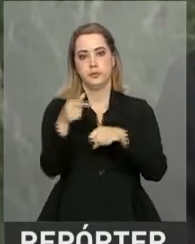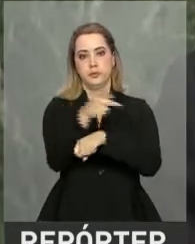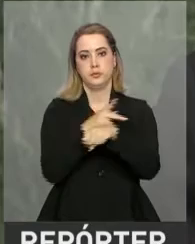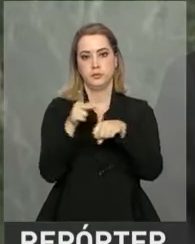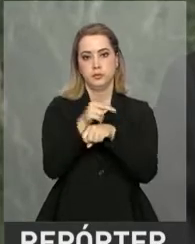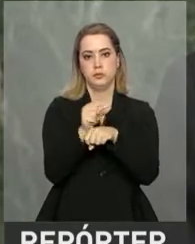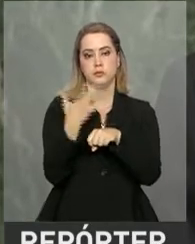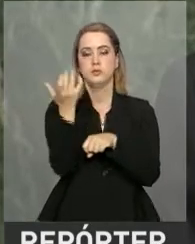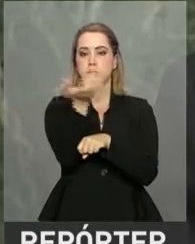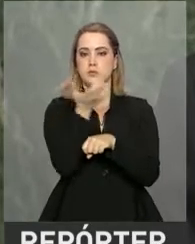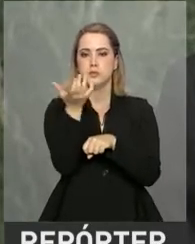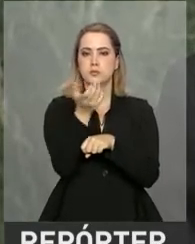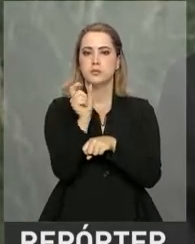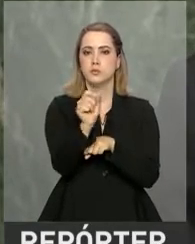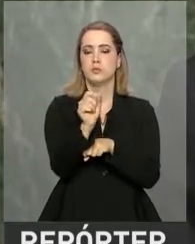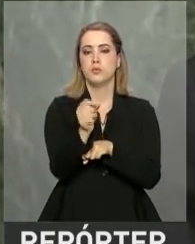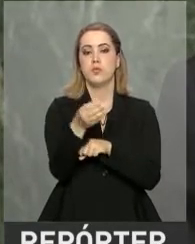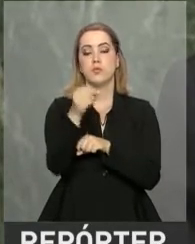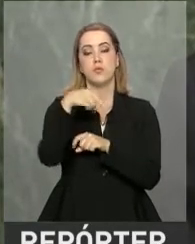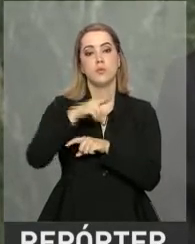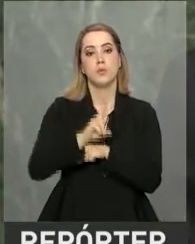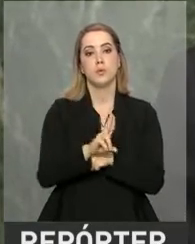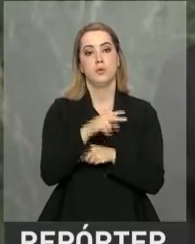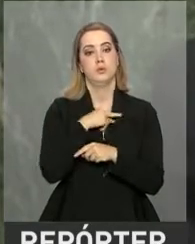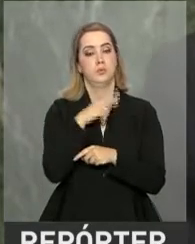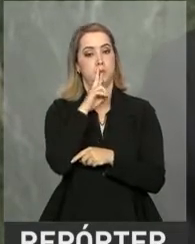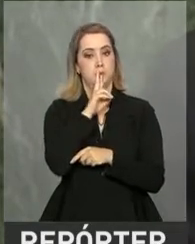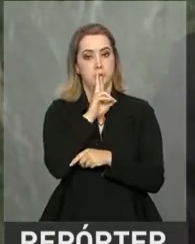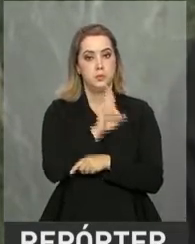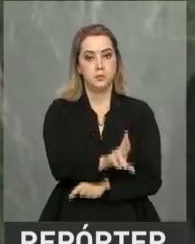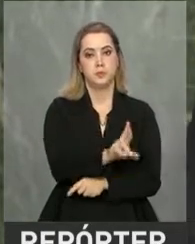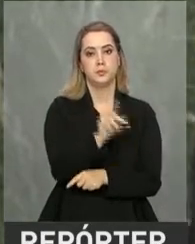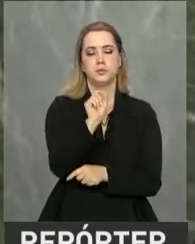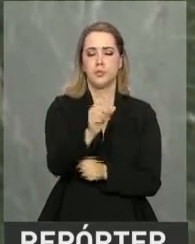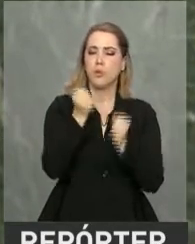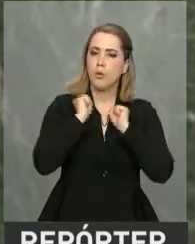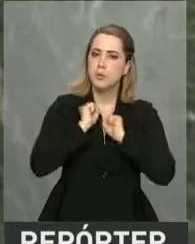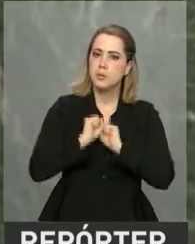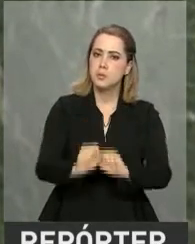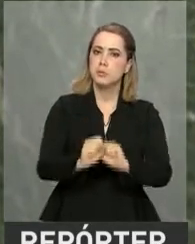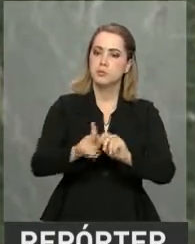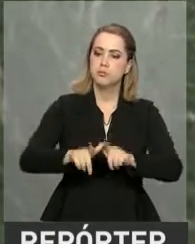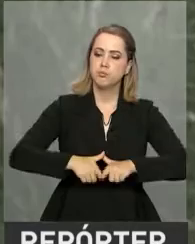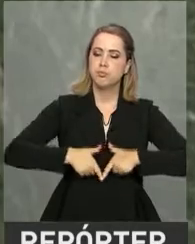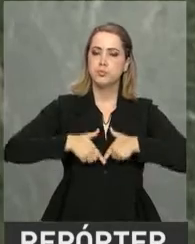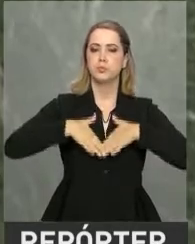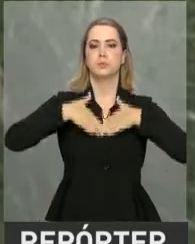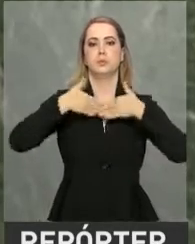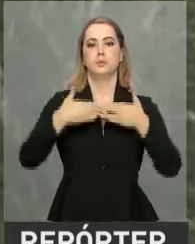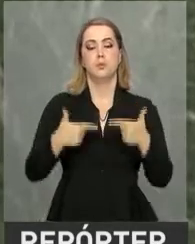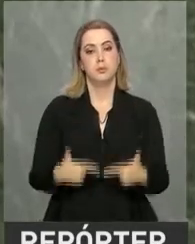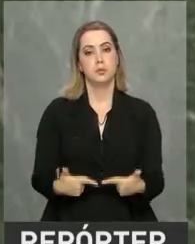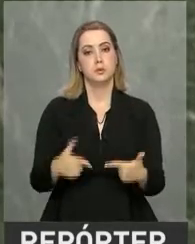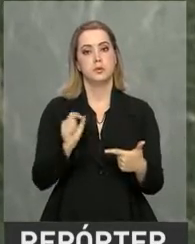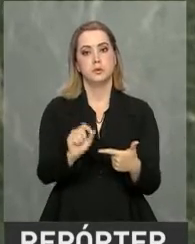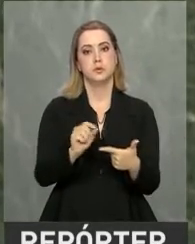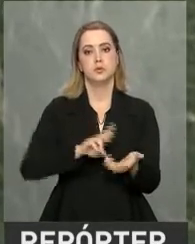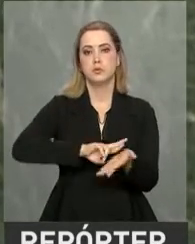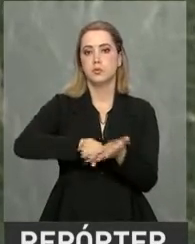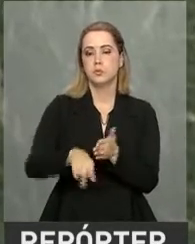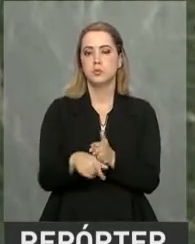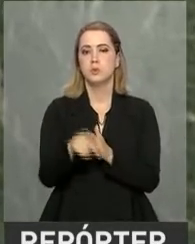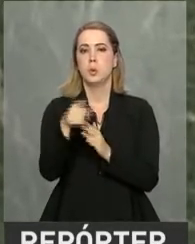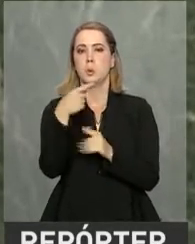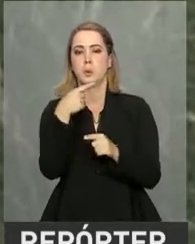Queremos uma ONU de resultados, capaz de enfrentar os grandes desafios do nosso tempo.